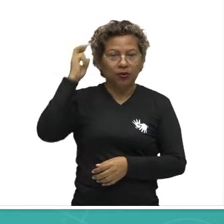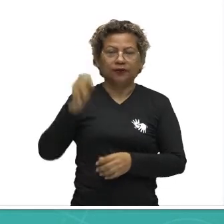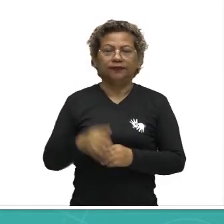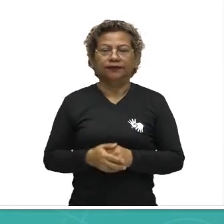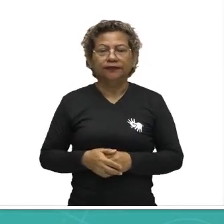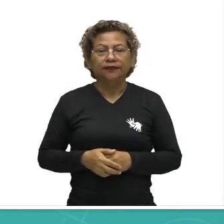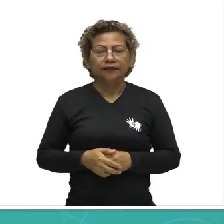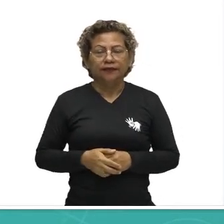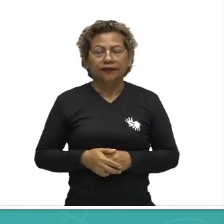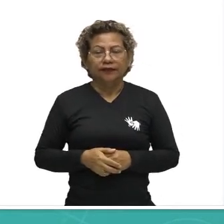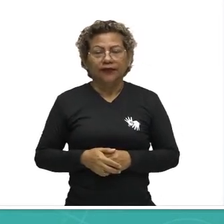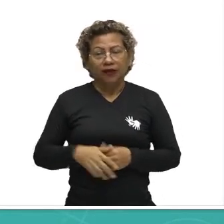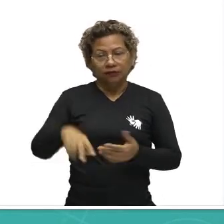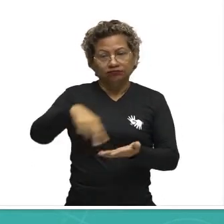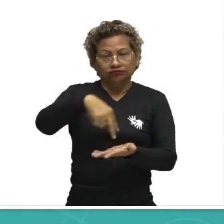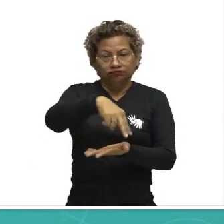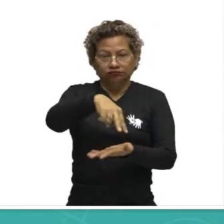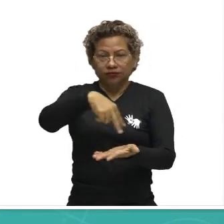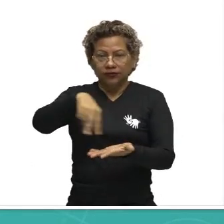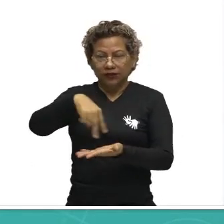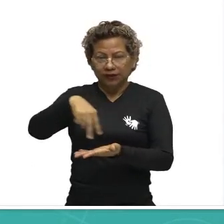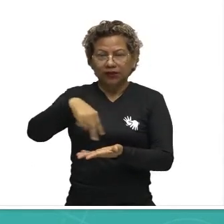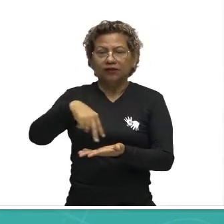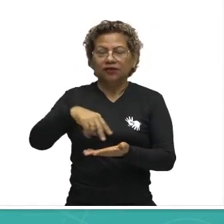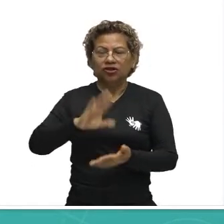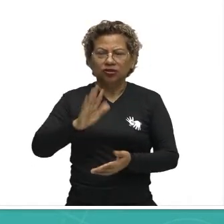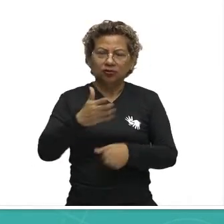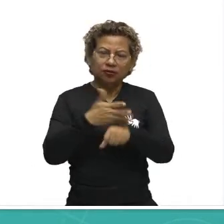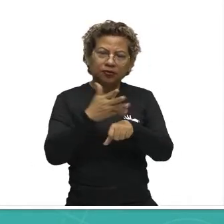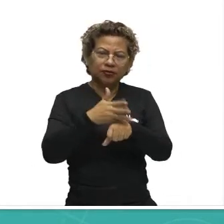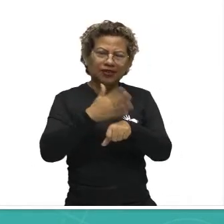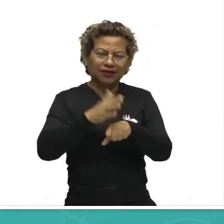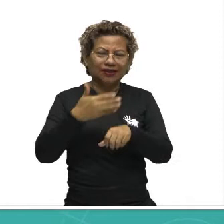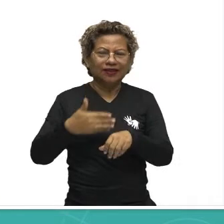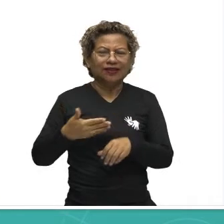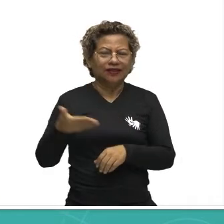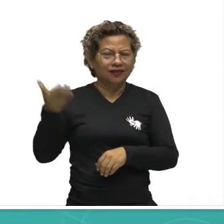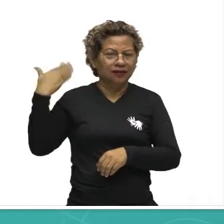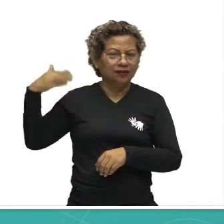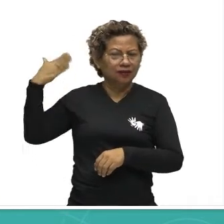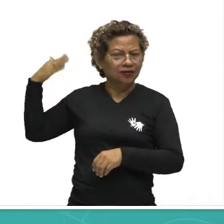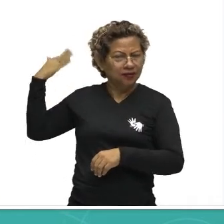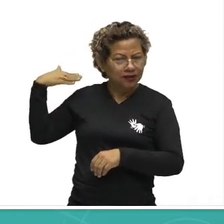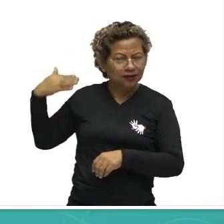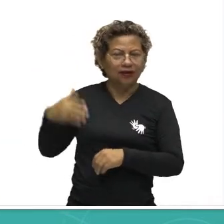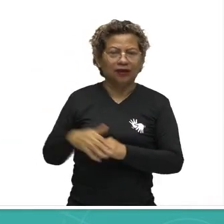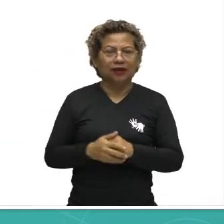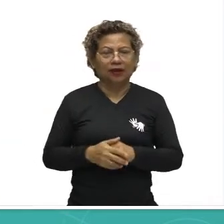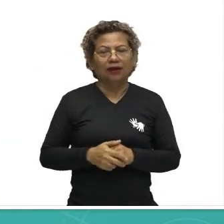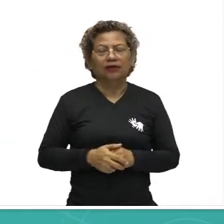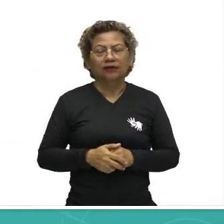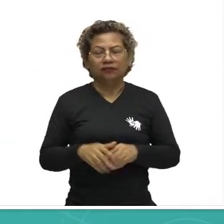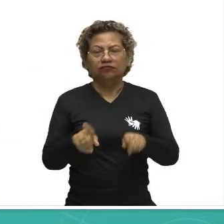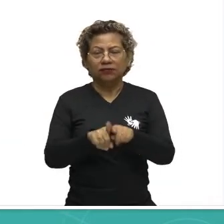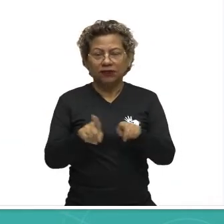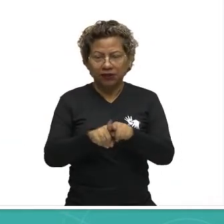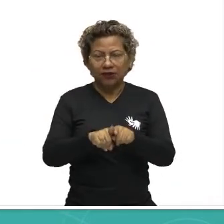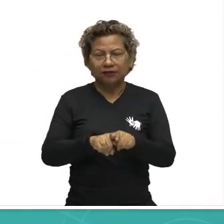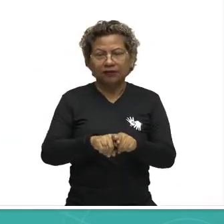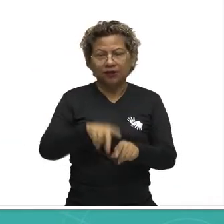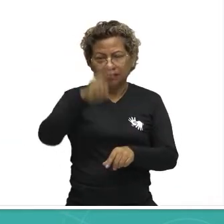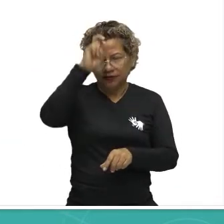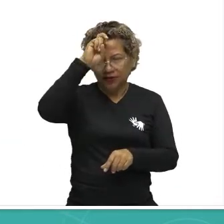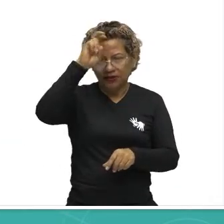ventre já era praticada por civilizações antigas, e no Egito antigo,